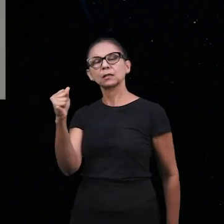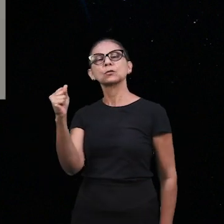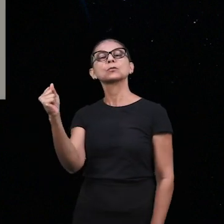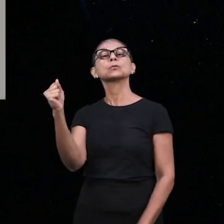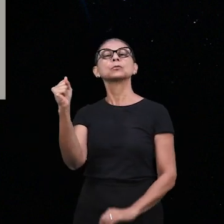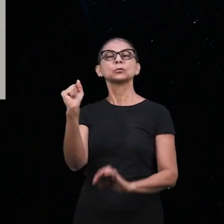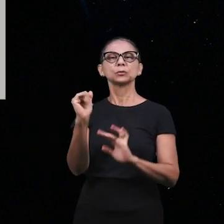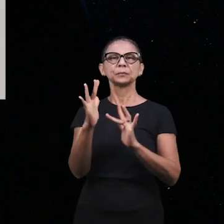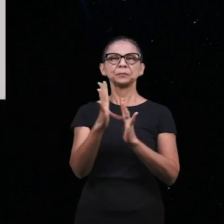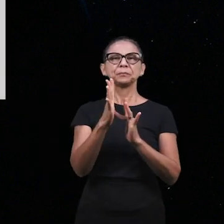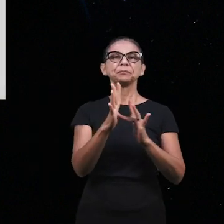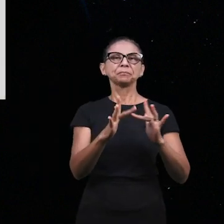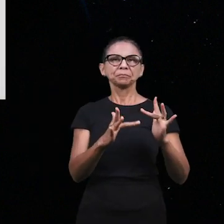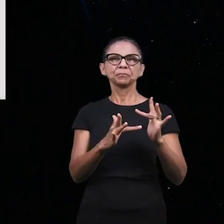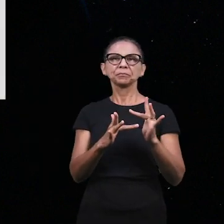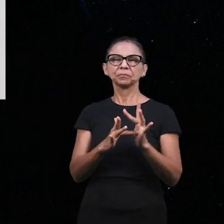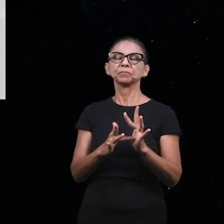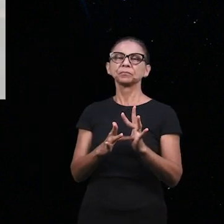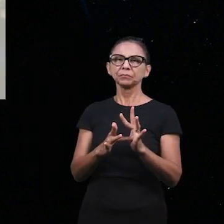Ele é Jesus,